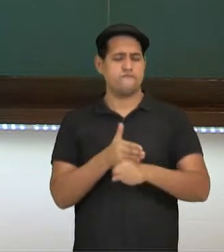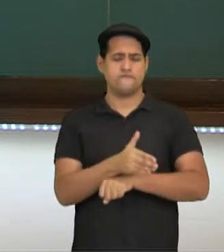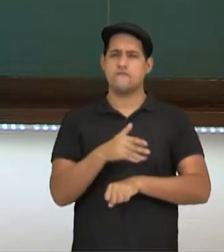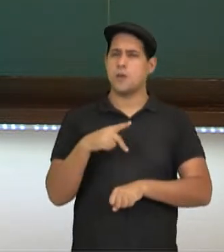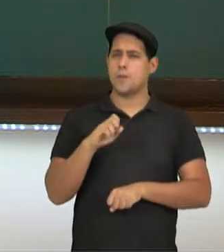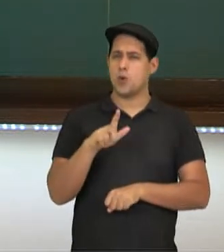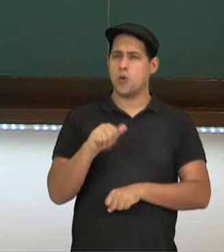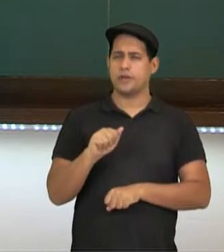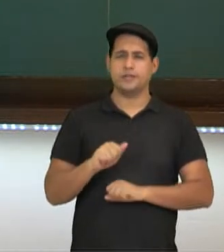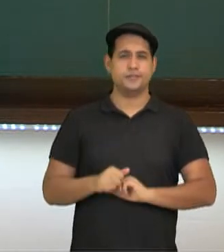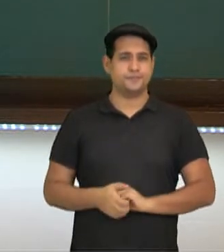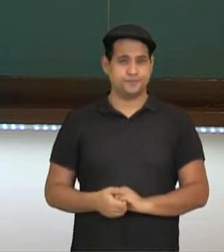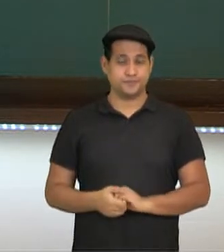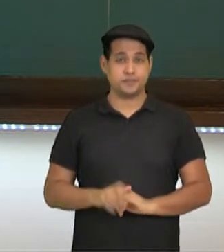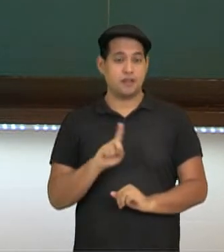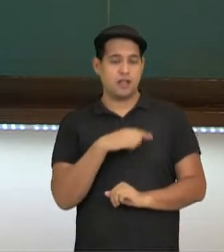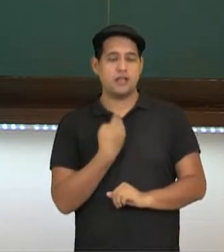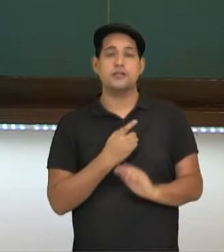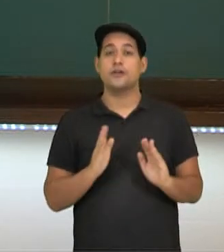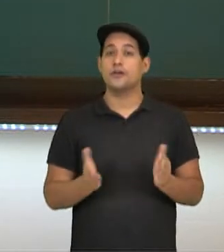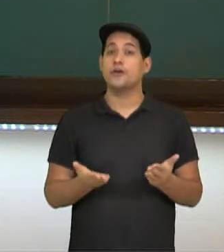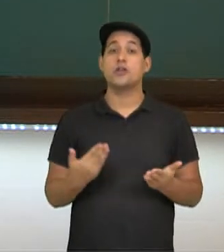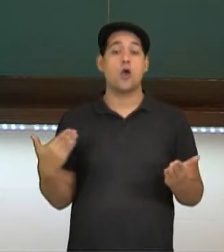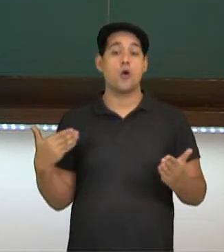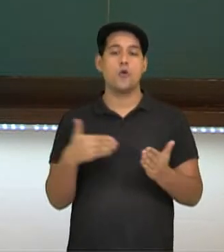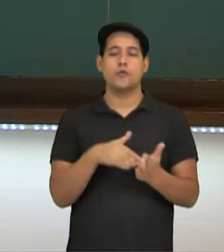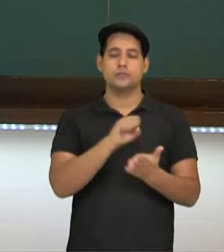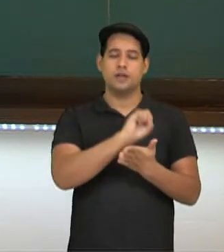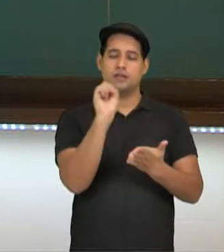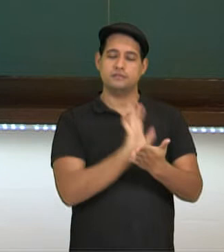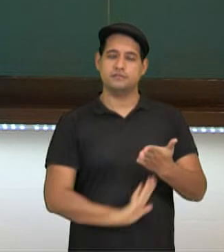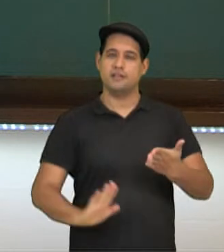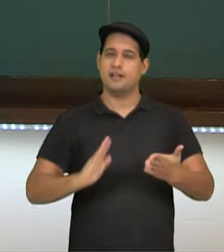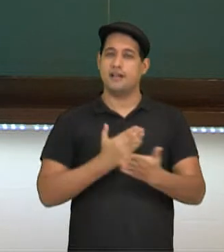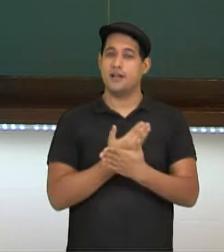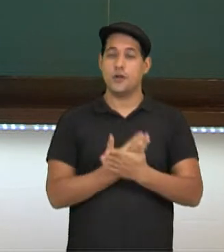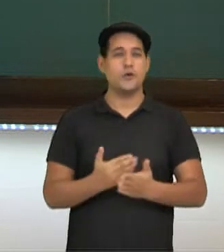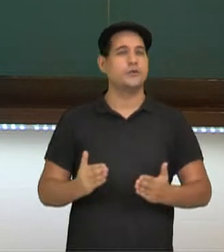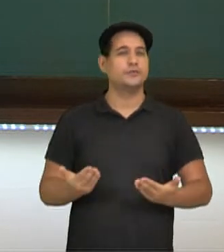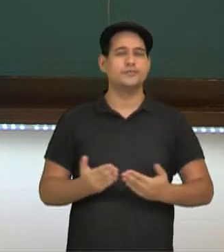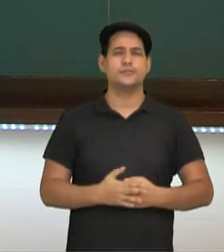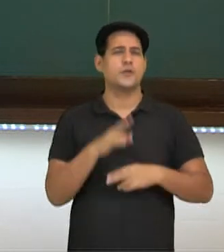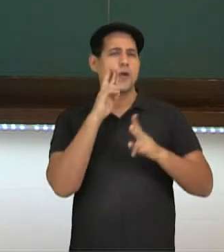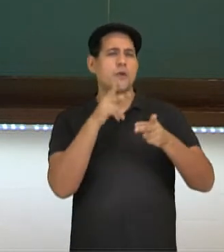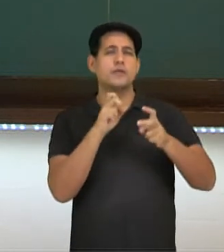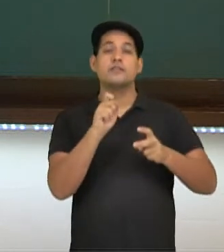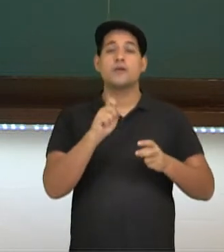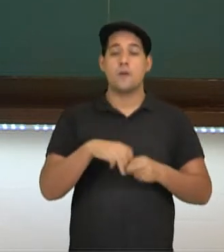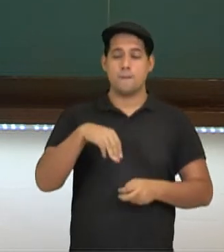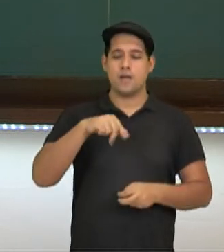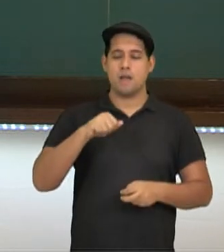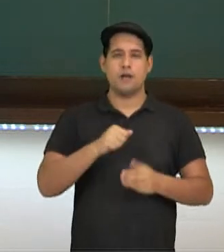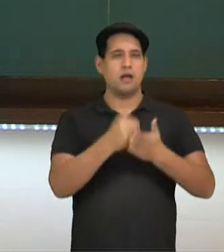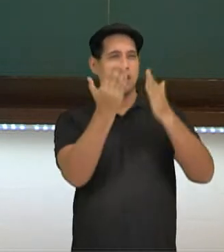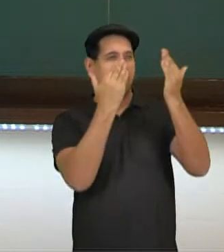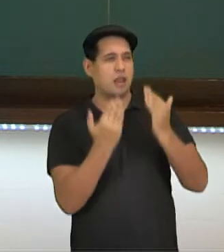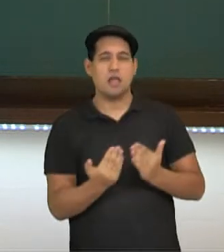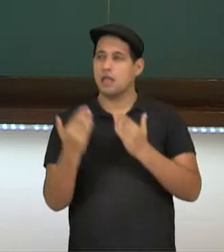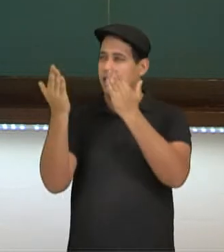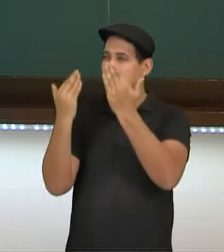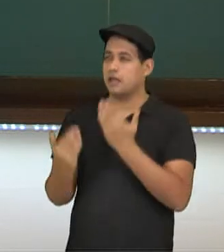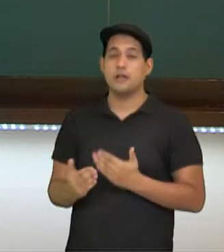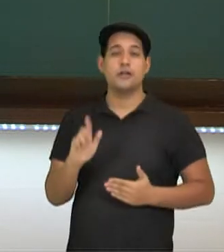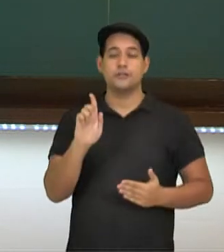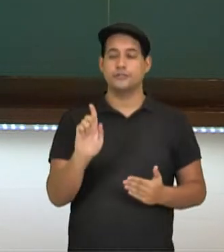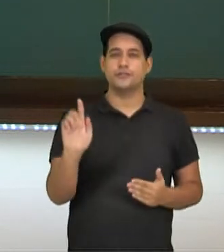Polônia nesse momento. E vamos então para a nossa última atividade da aula de hoje. Observe o mapa analisando as posições geográficas